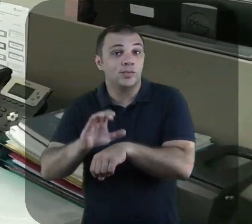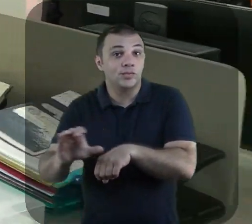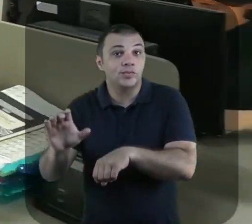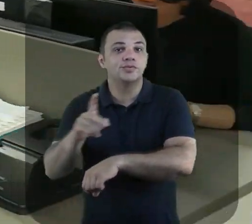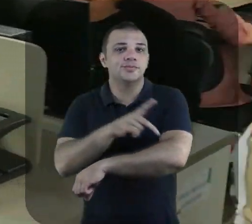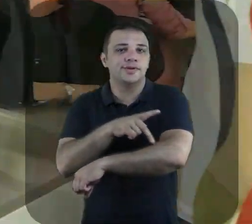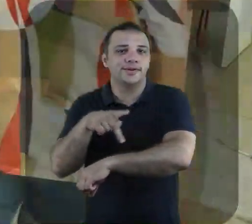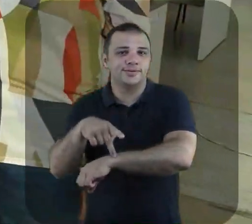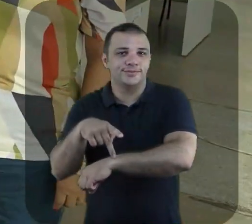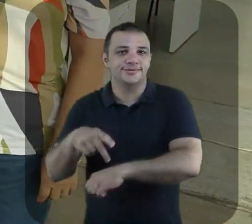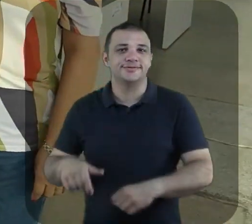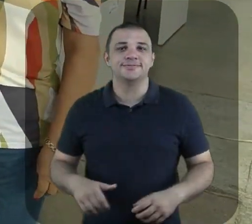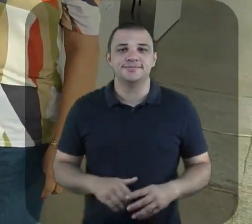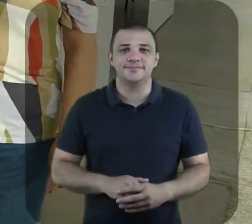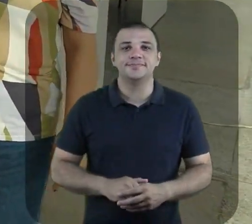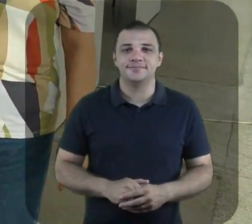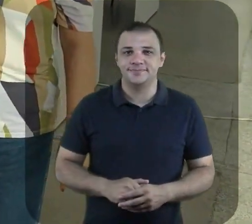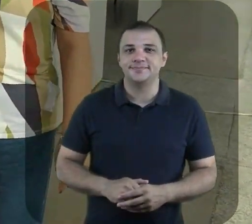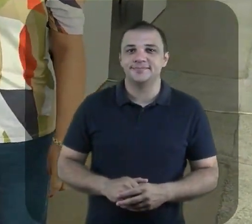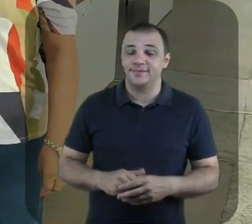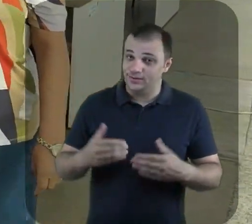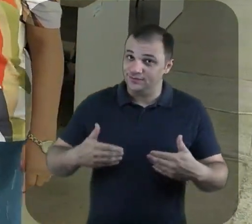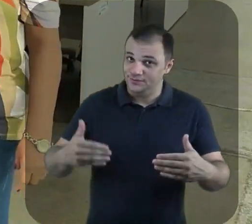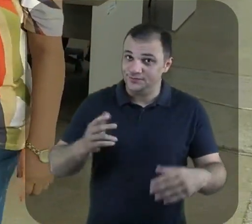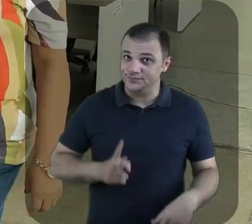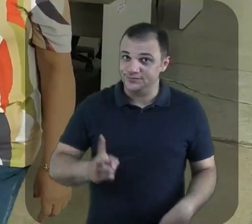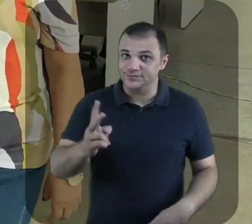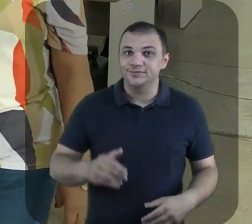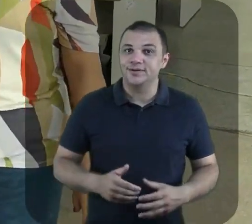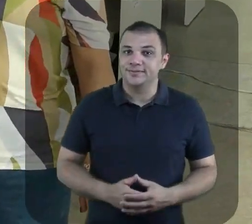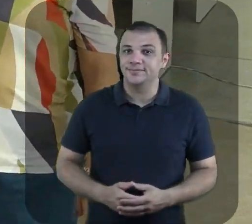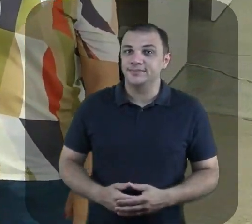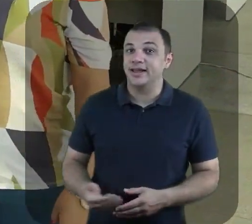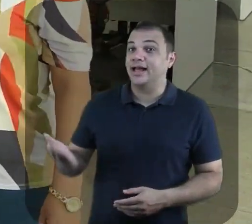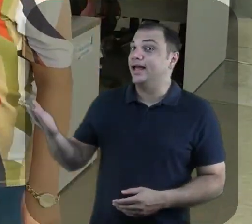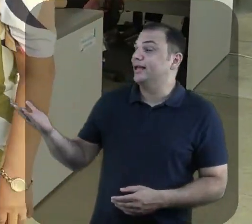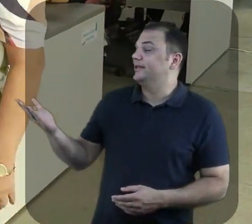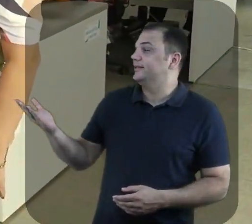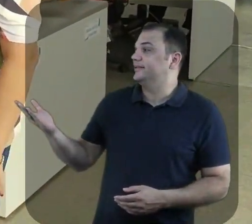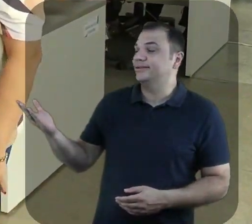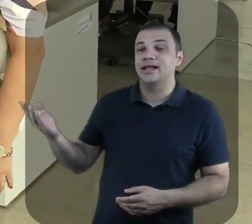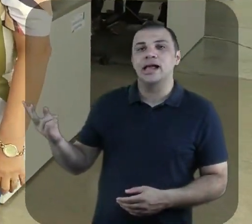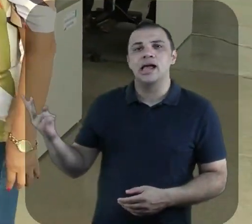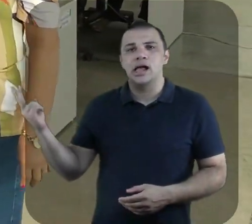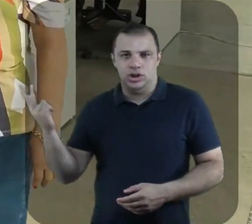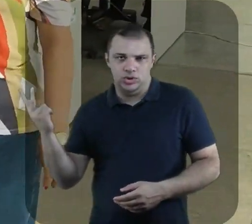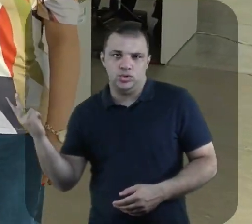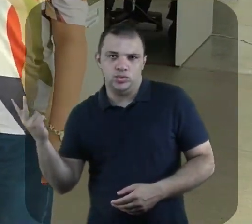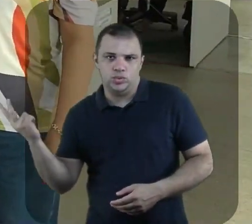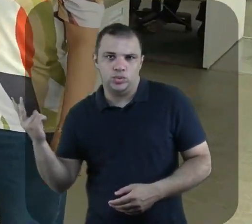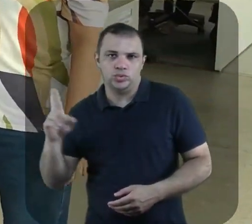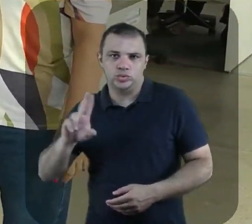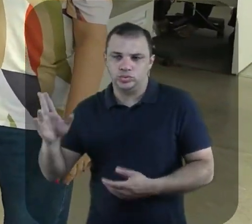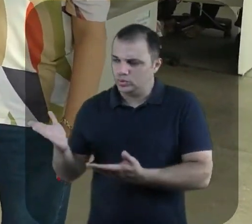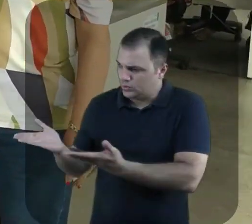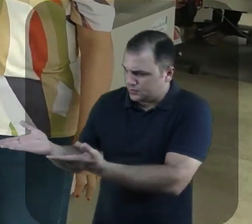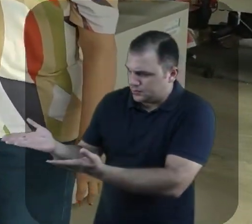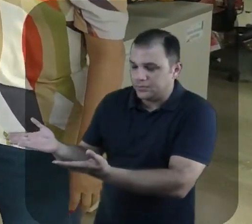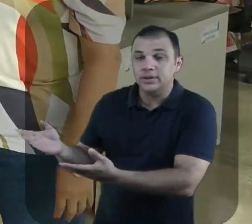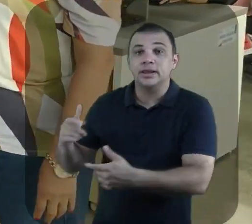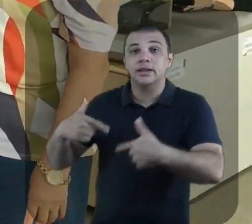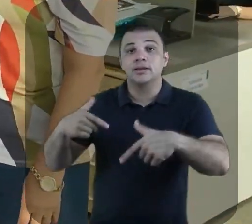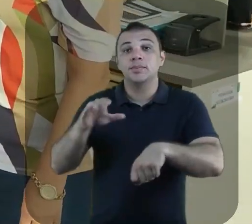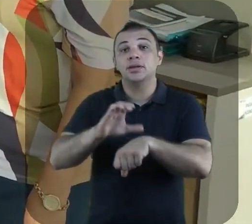parte da equipe de pedagogia. E vamos em frente, apresentando Gabriel, do curso de